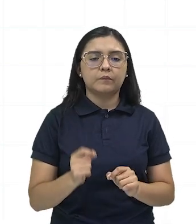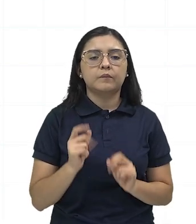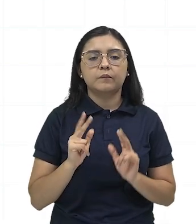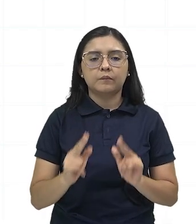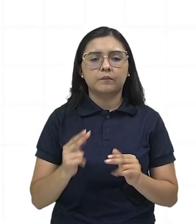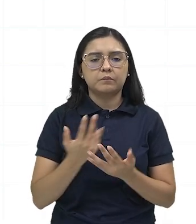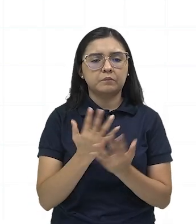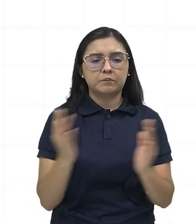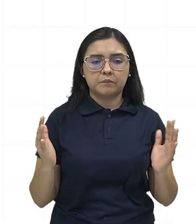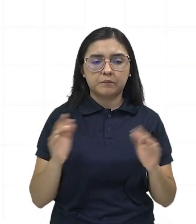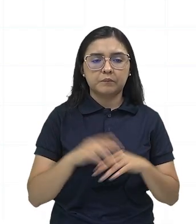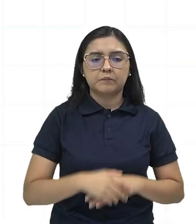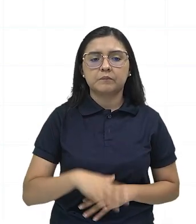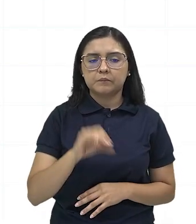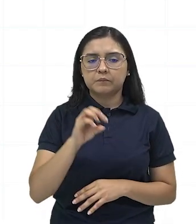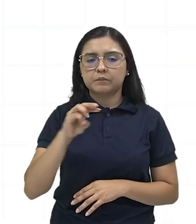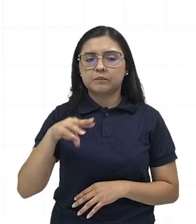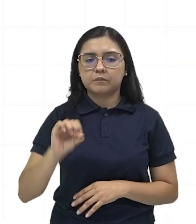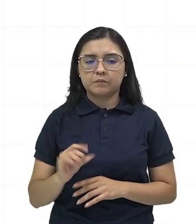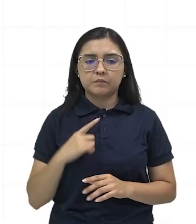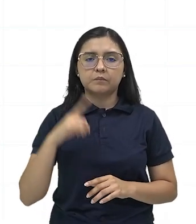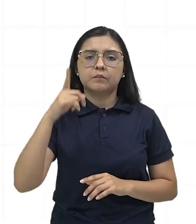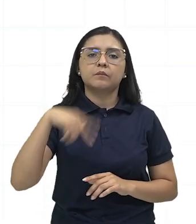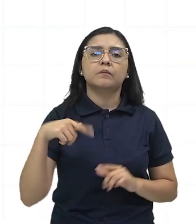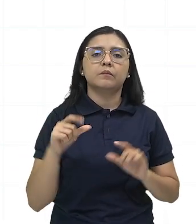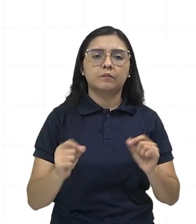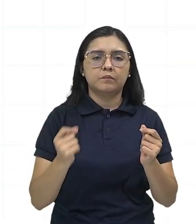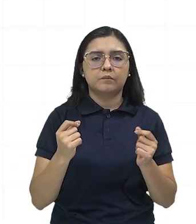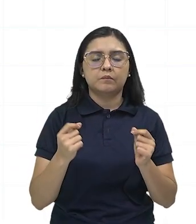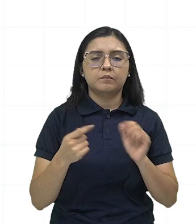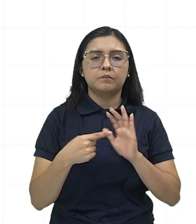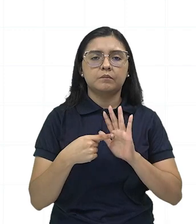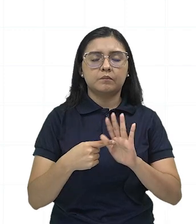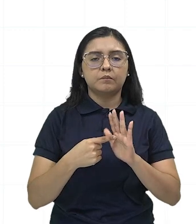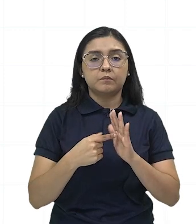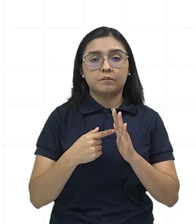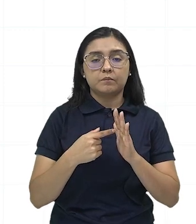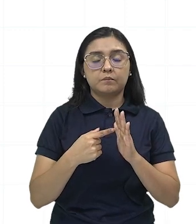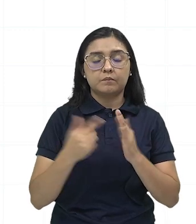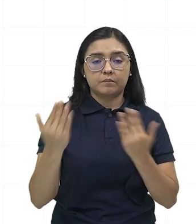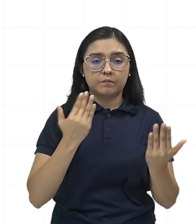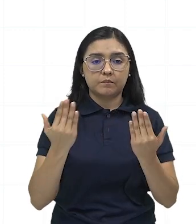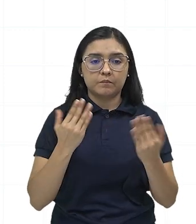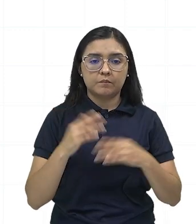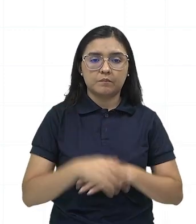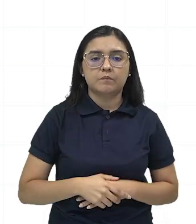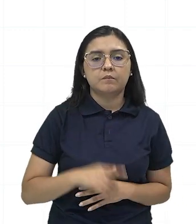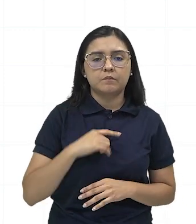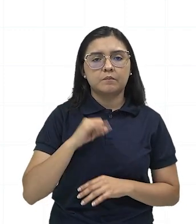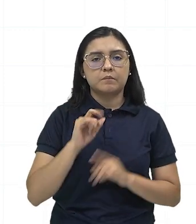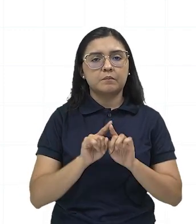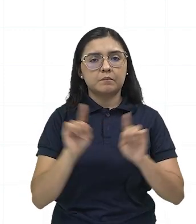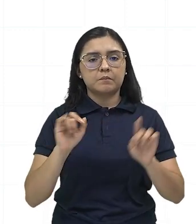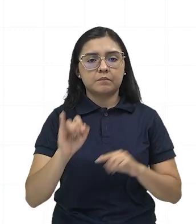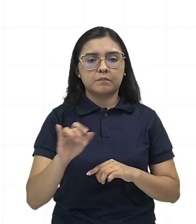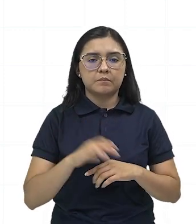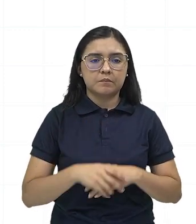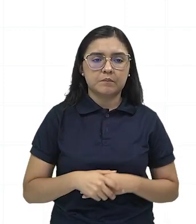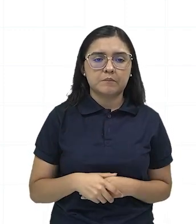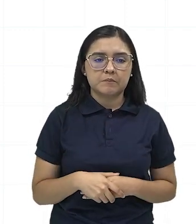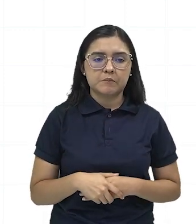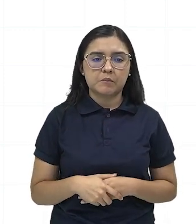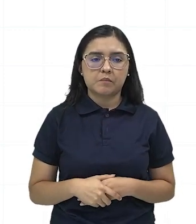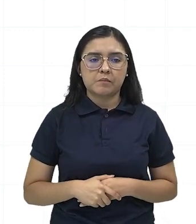jardim. Esse como transforma em uma comparação. Mas se eu dissesse: e os dois sairão pelo mundo, que é